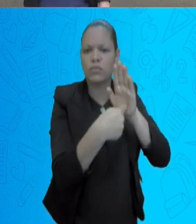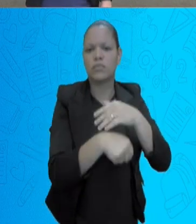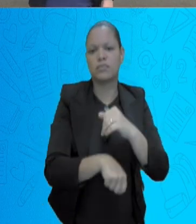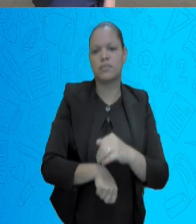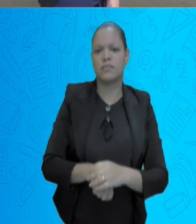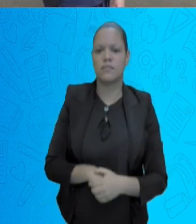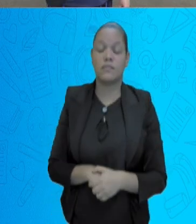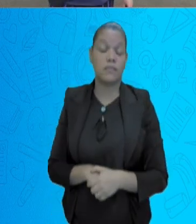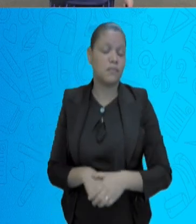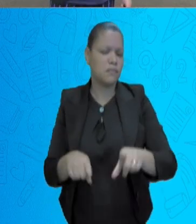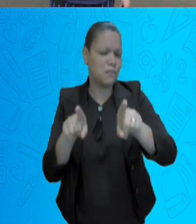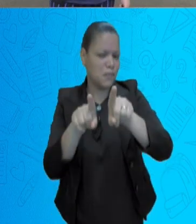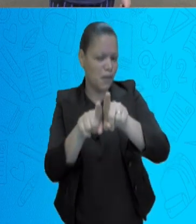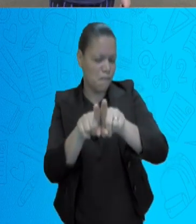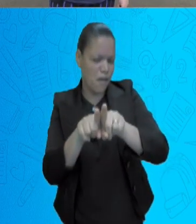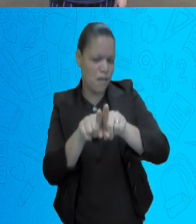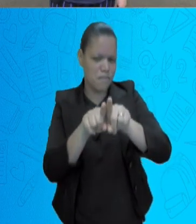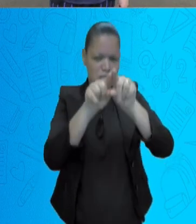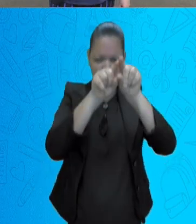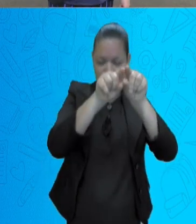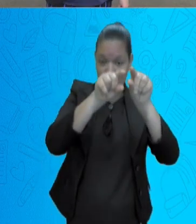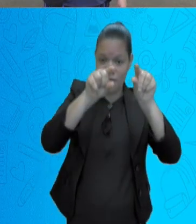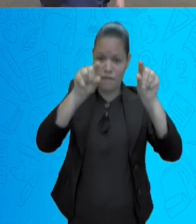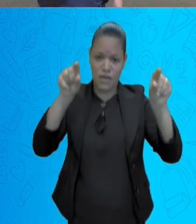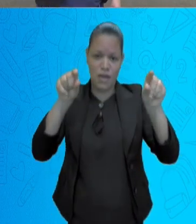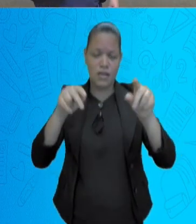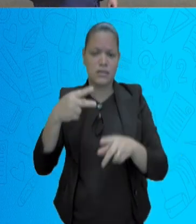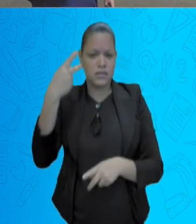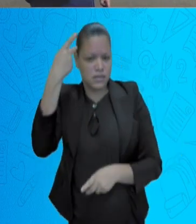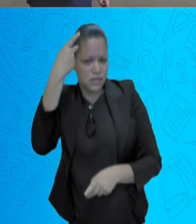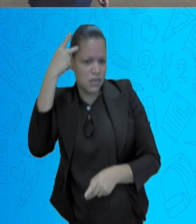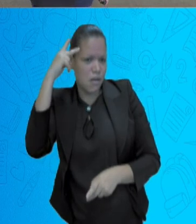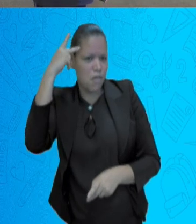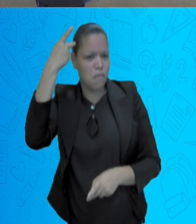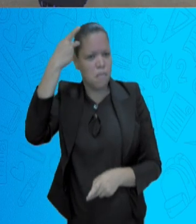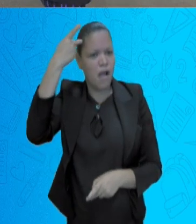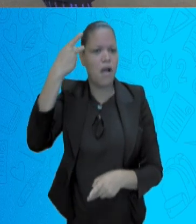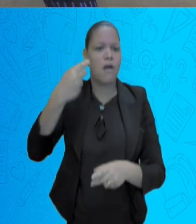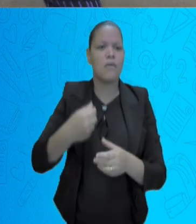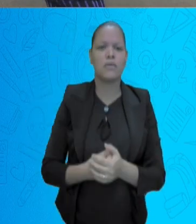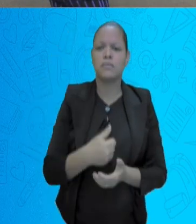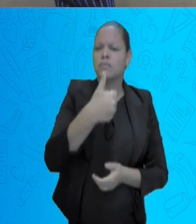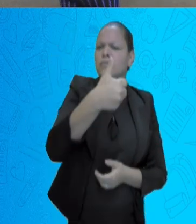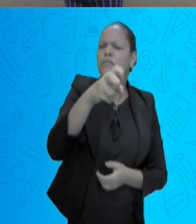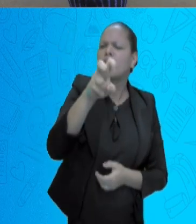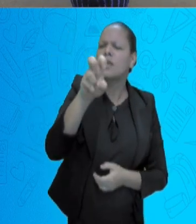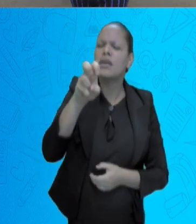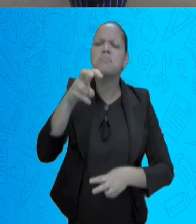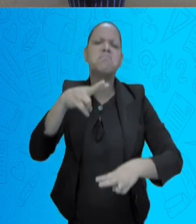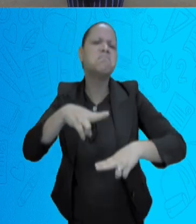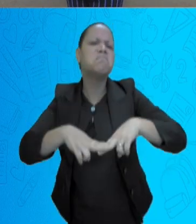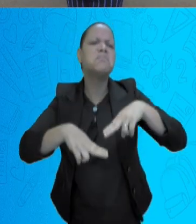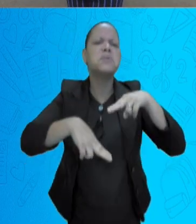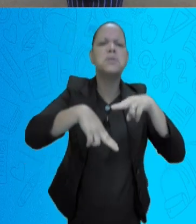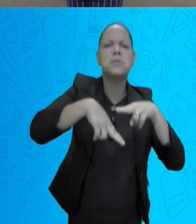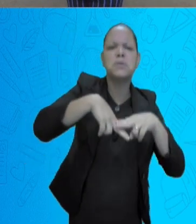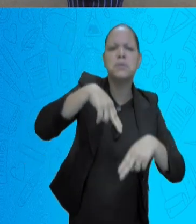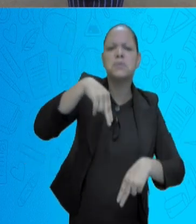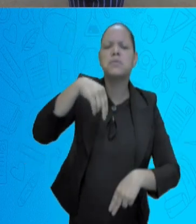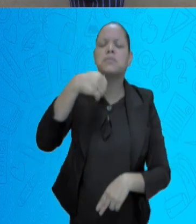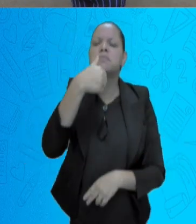Lembra que eu falei que o uso da vírgula também a gente usa em datas? Então, é aqui que nós vamos aplicar. São